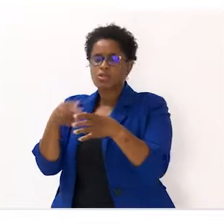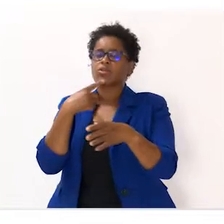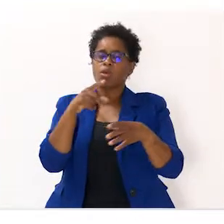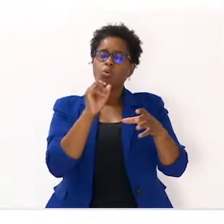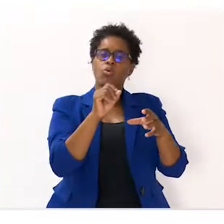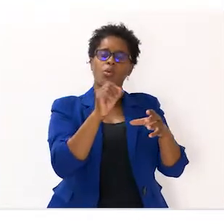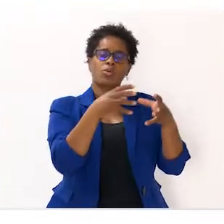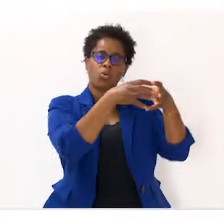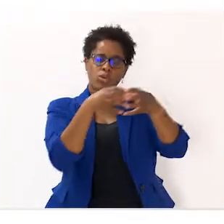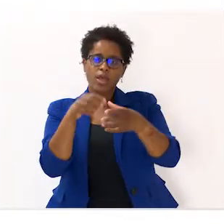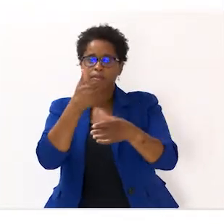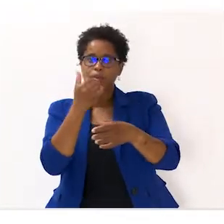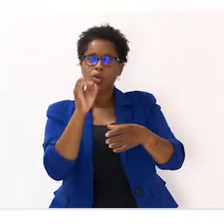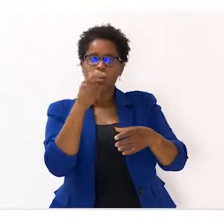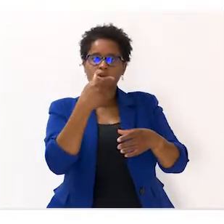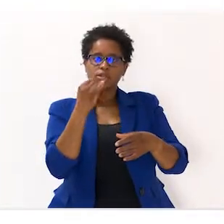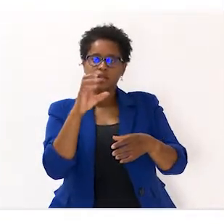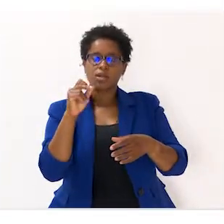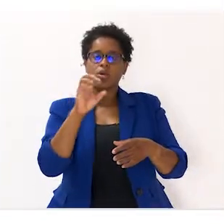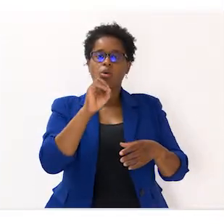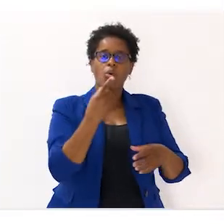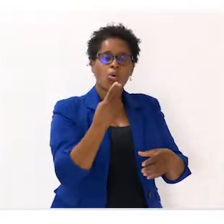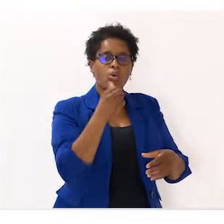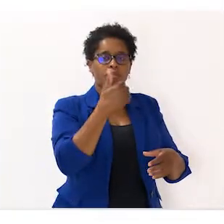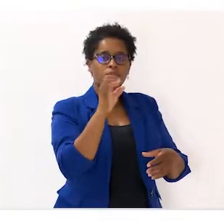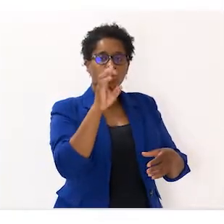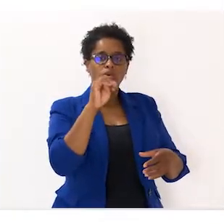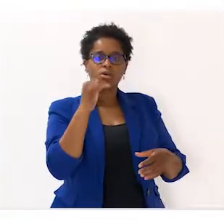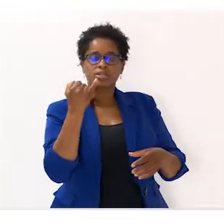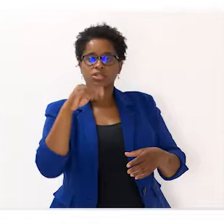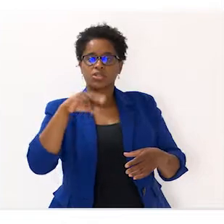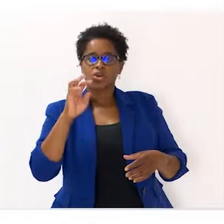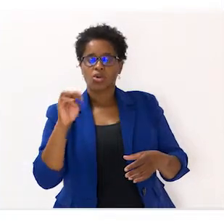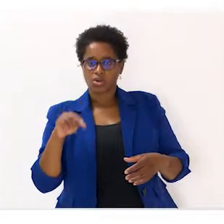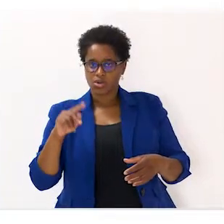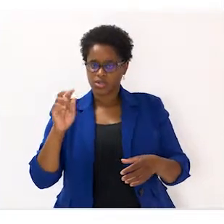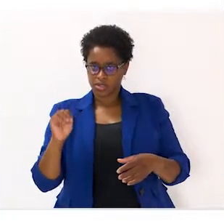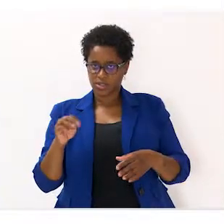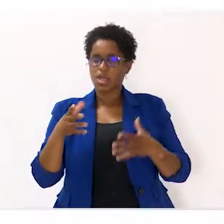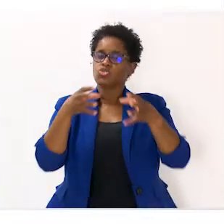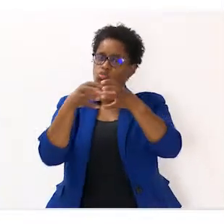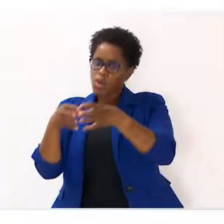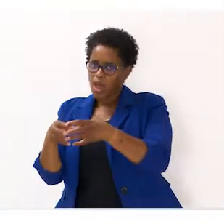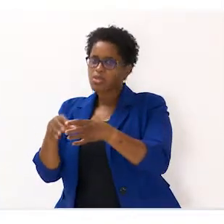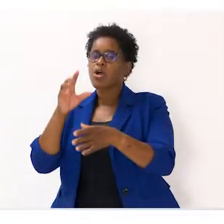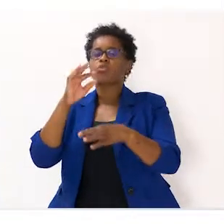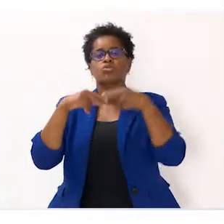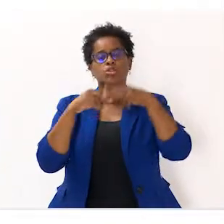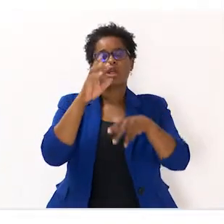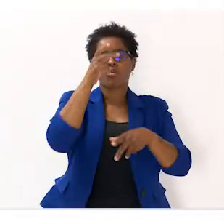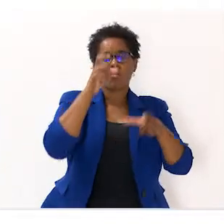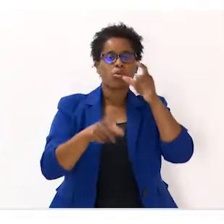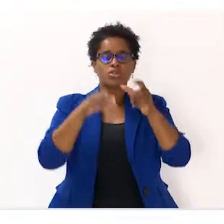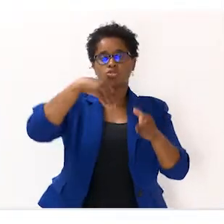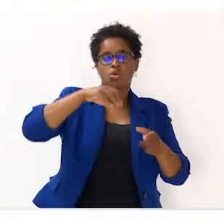comunidade biótica ou biocinose. E as comunidades são formadas por populações, que